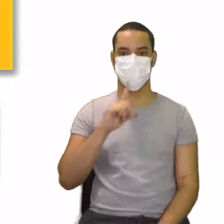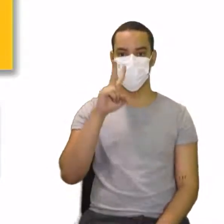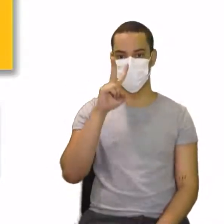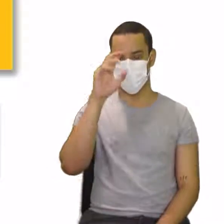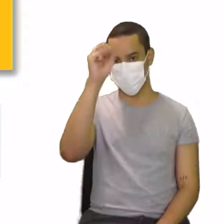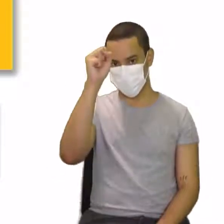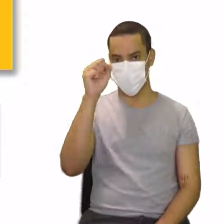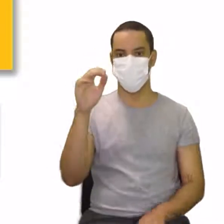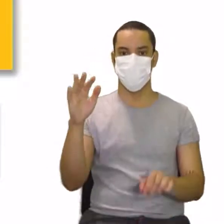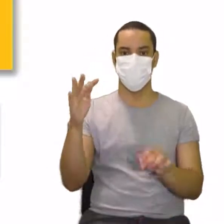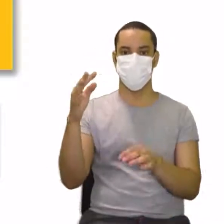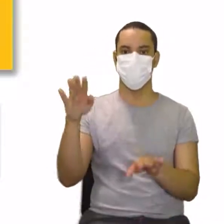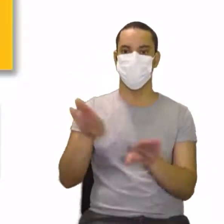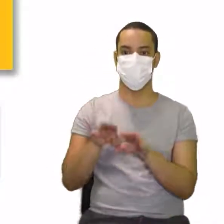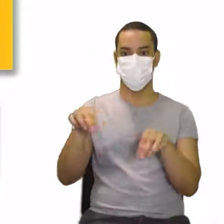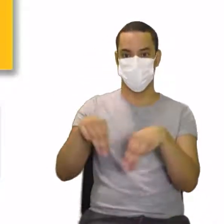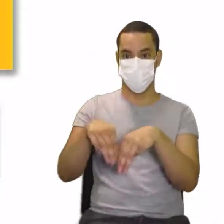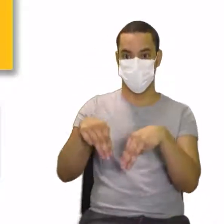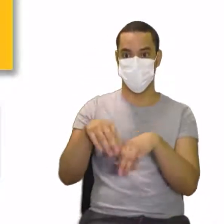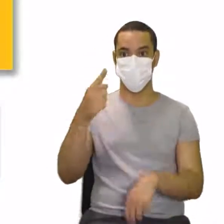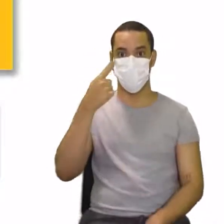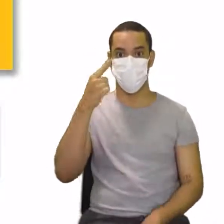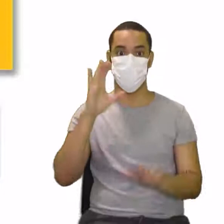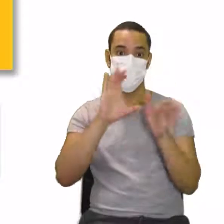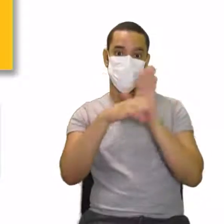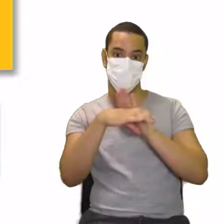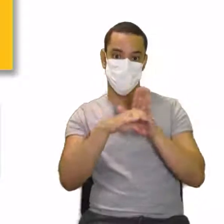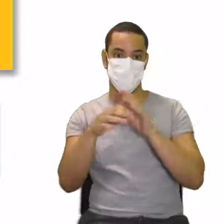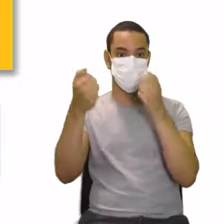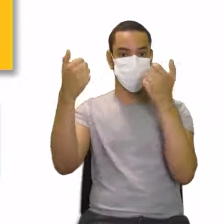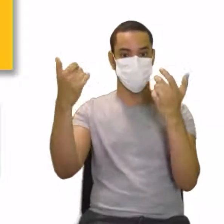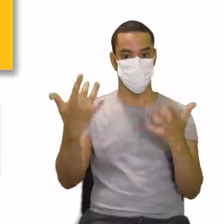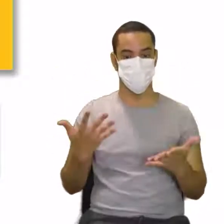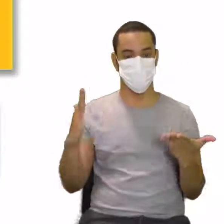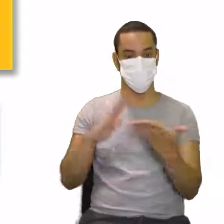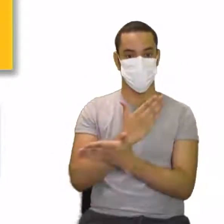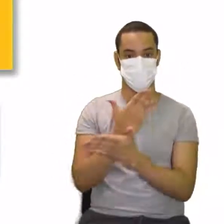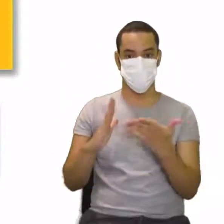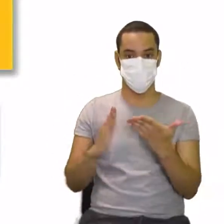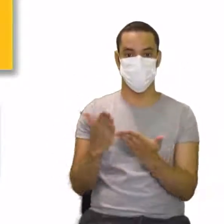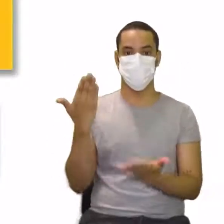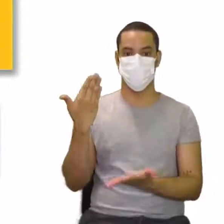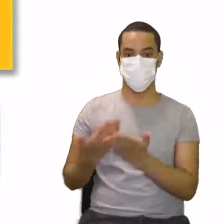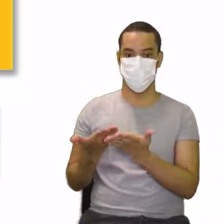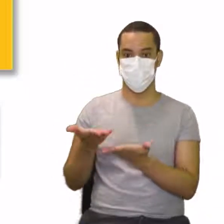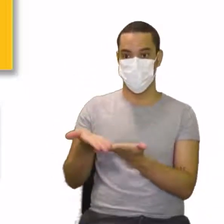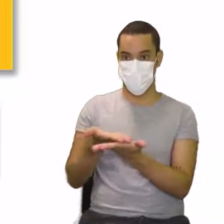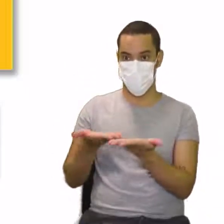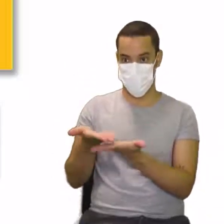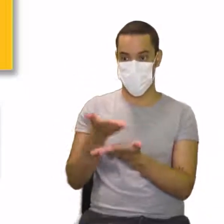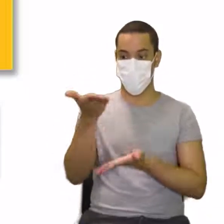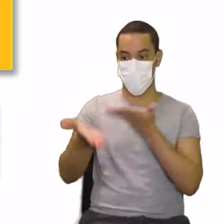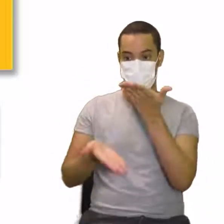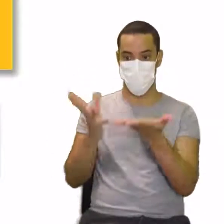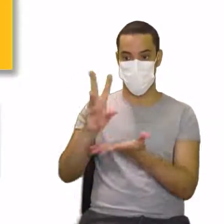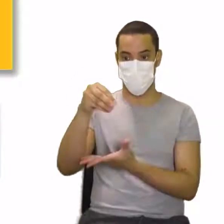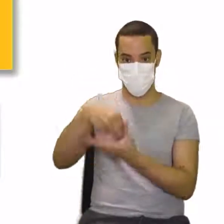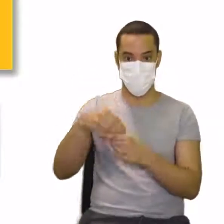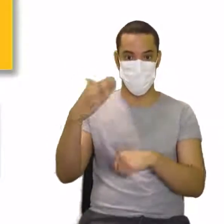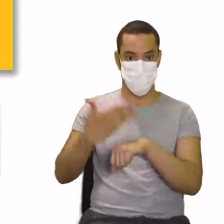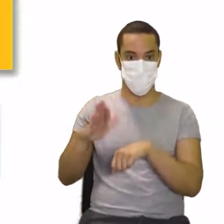magnética, vamos ver o conceito, vamos ver a definição e algumas aplicações aí. Também vamos falar de